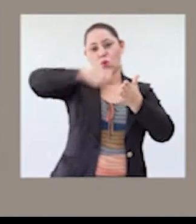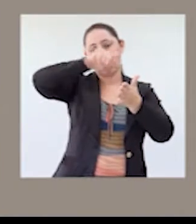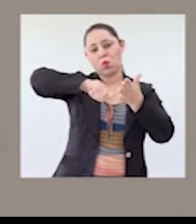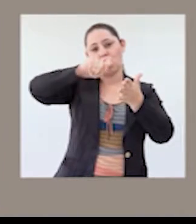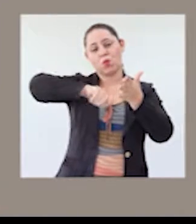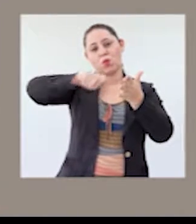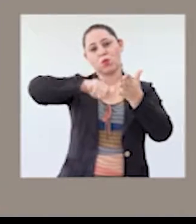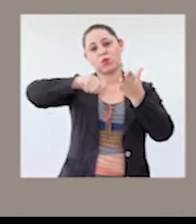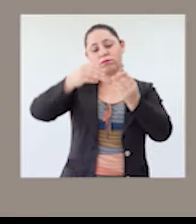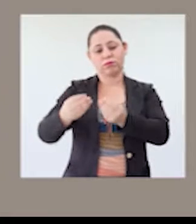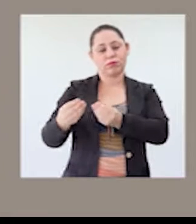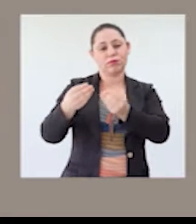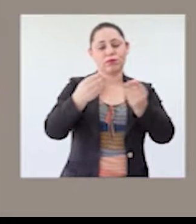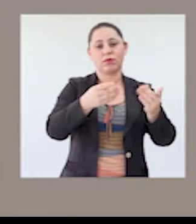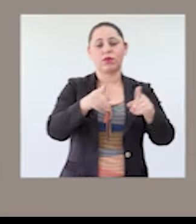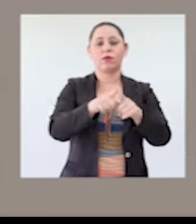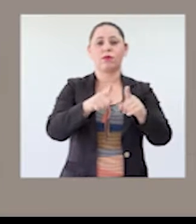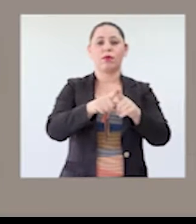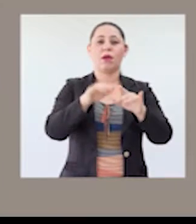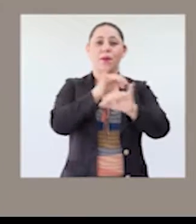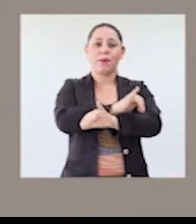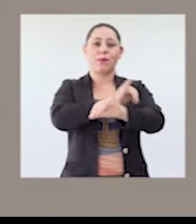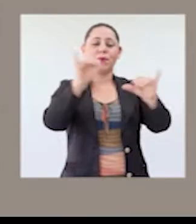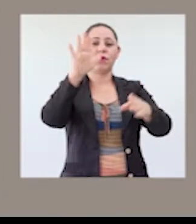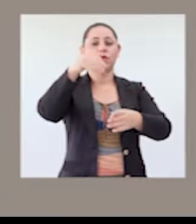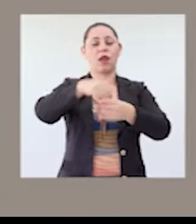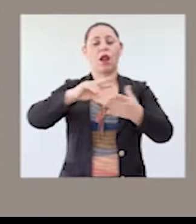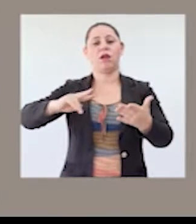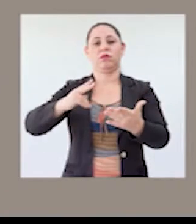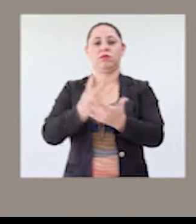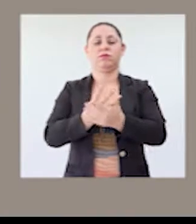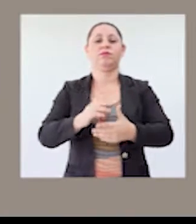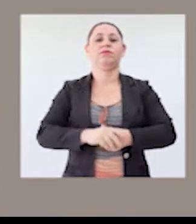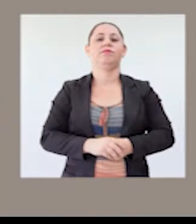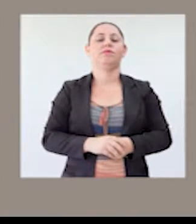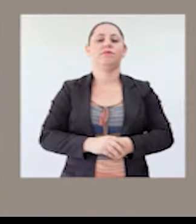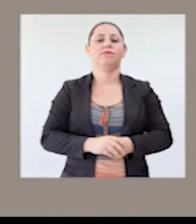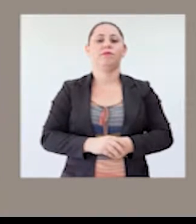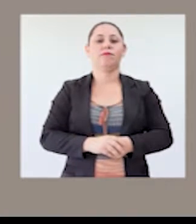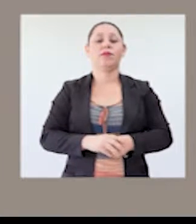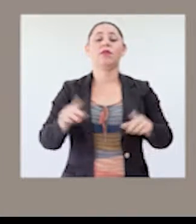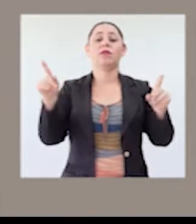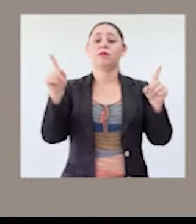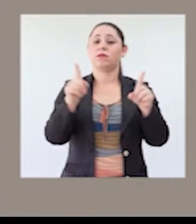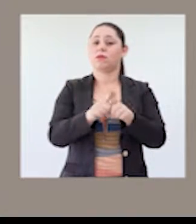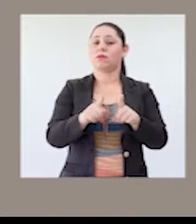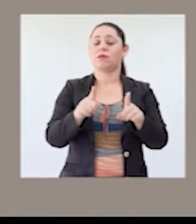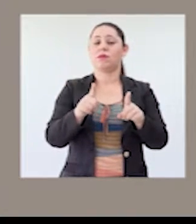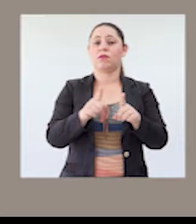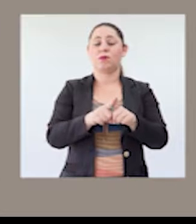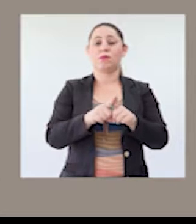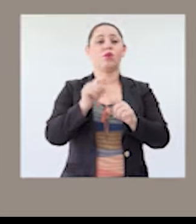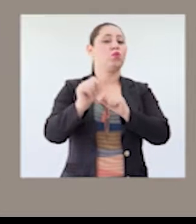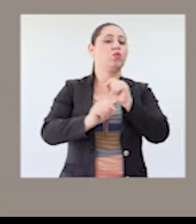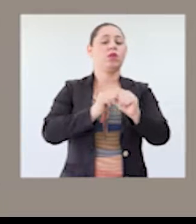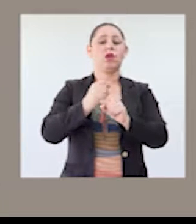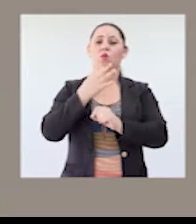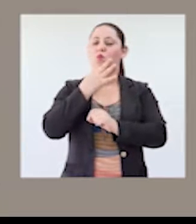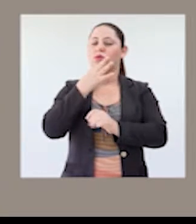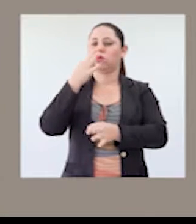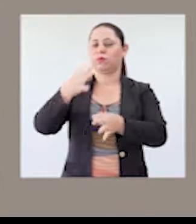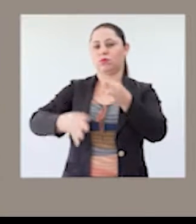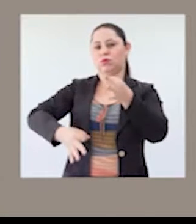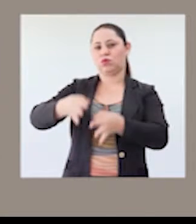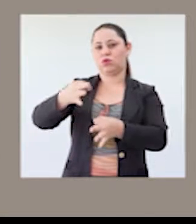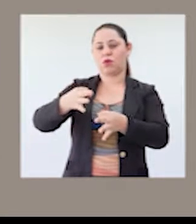cunho referente à propaganda eleitoral, né, irregular. Essa situação vai ser levada ao conhecimento